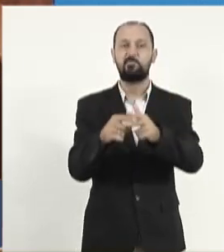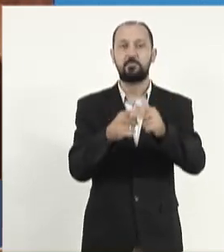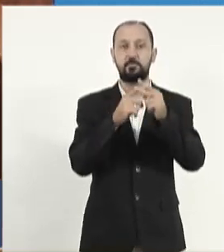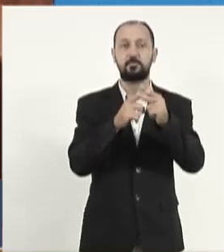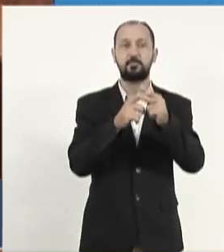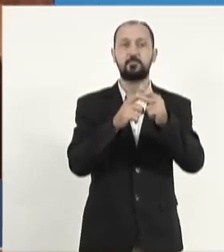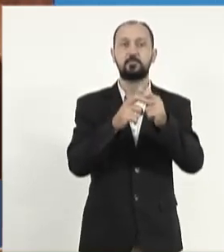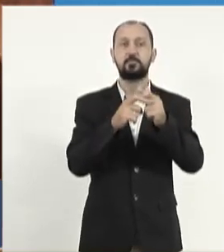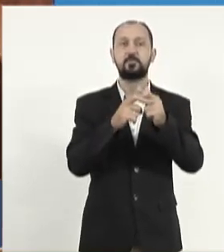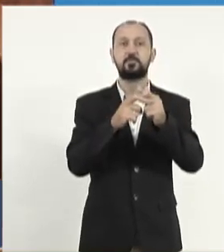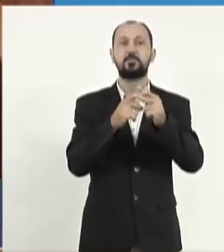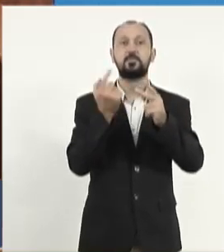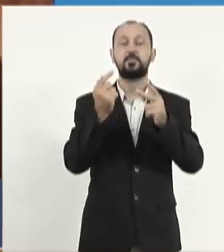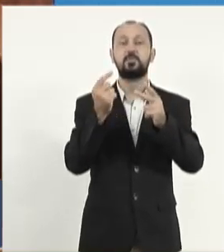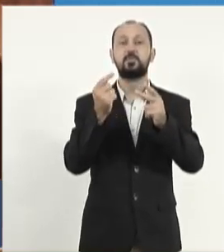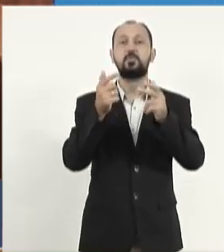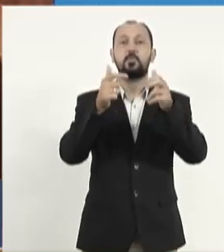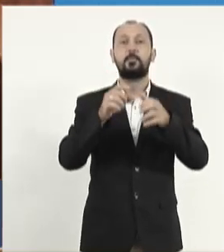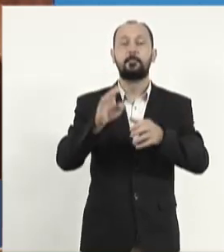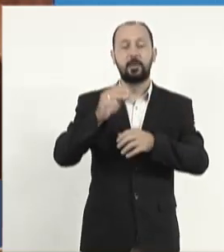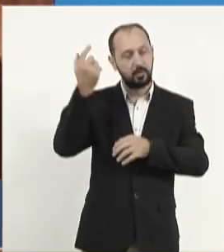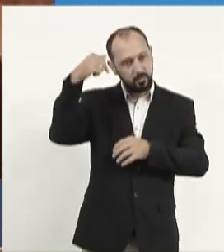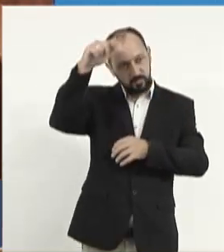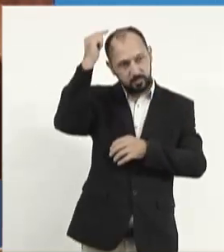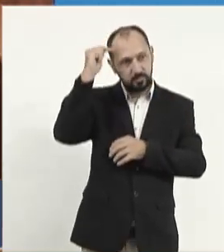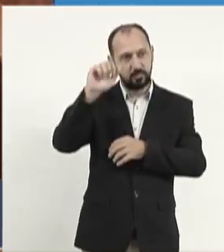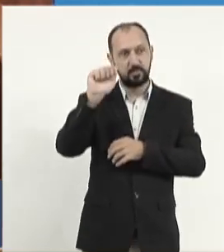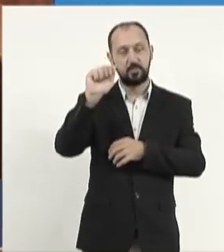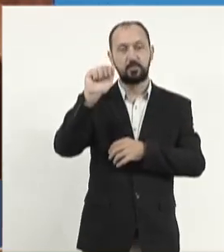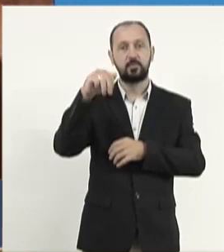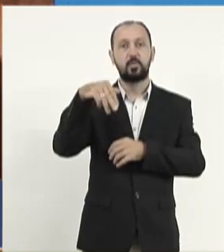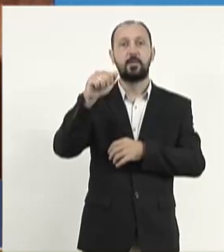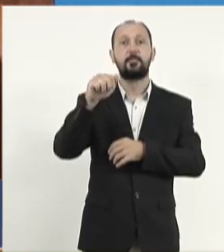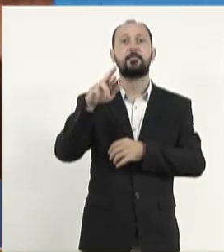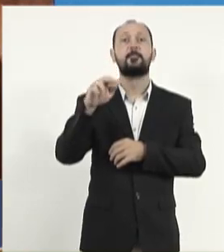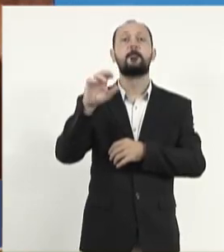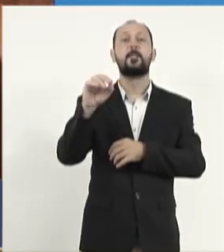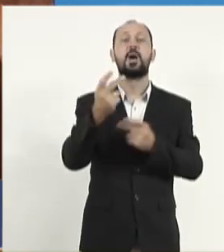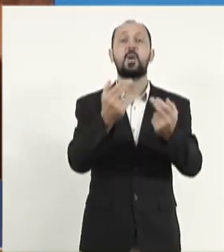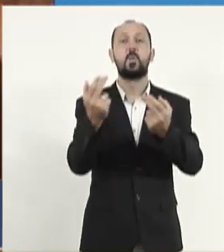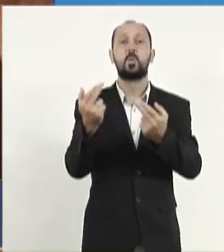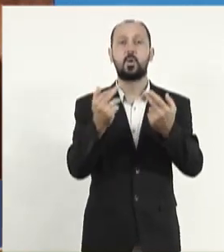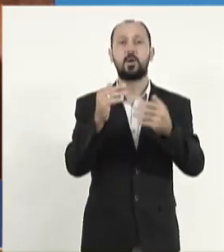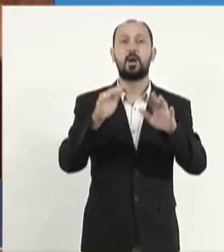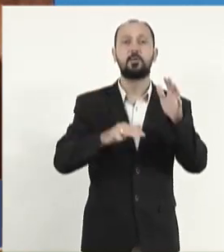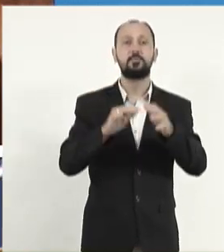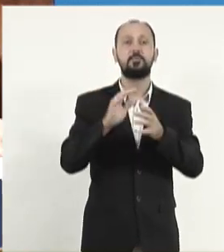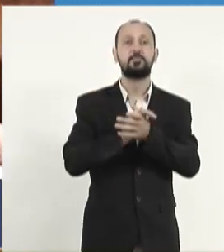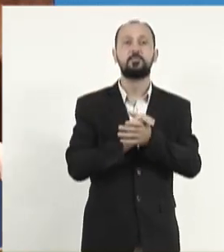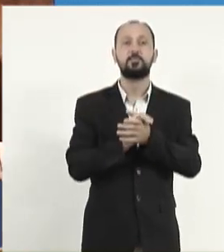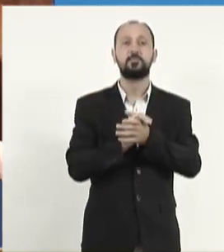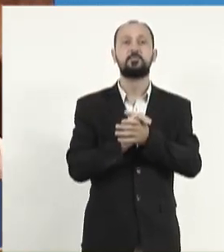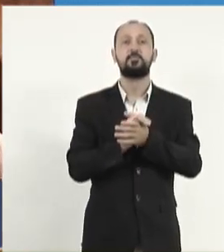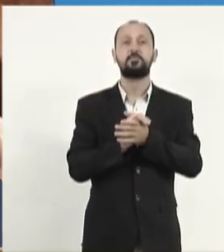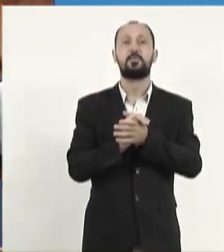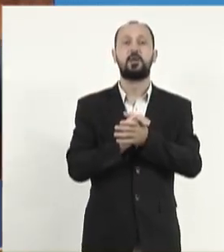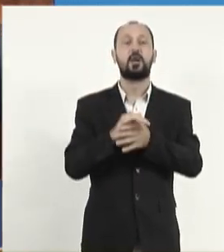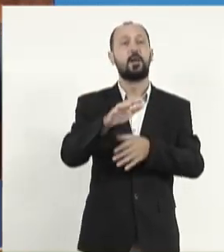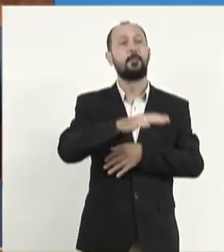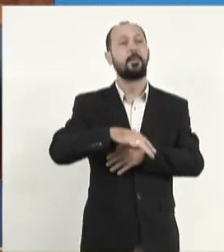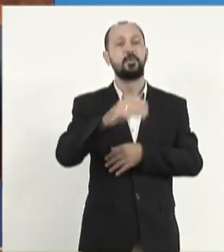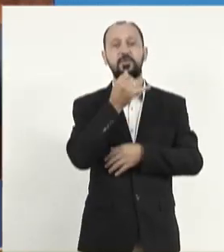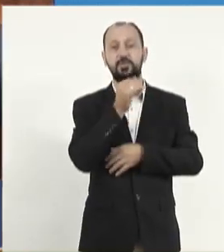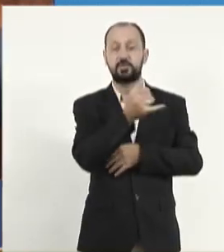Santo Amaro, também no bairro Santo Amaro, a mesma coisa. De vez em quando a população fica